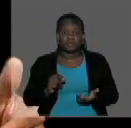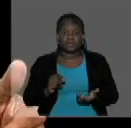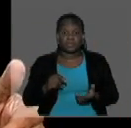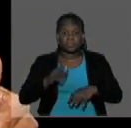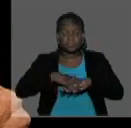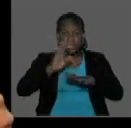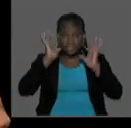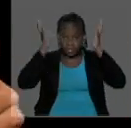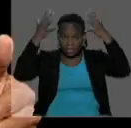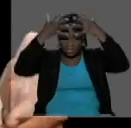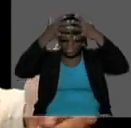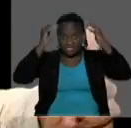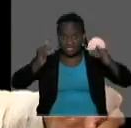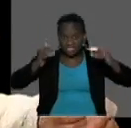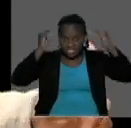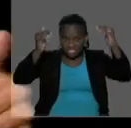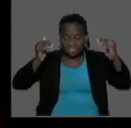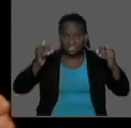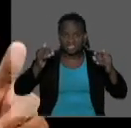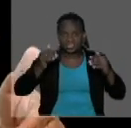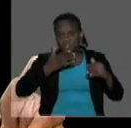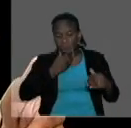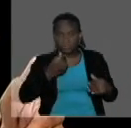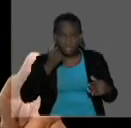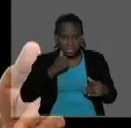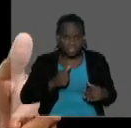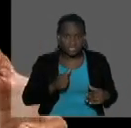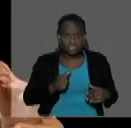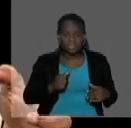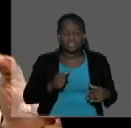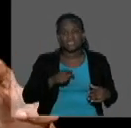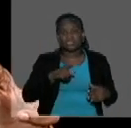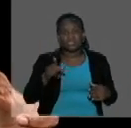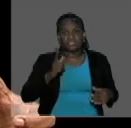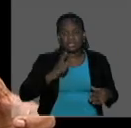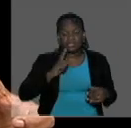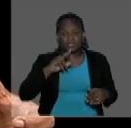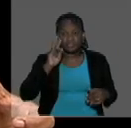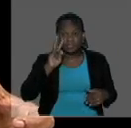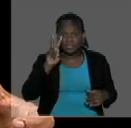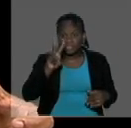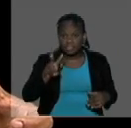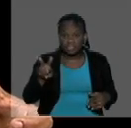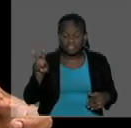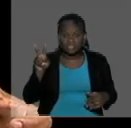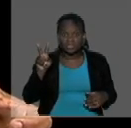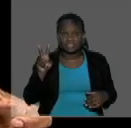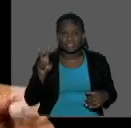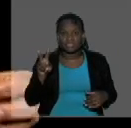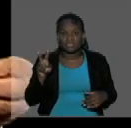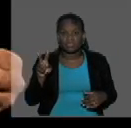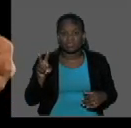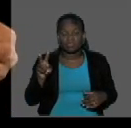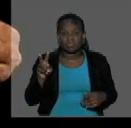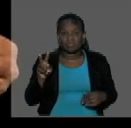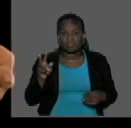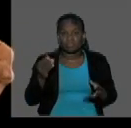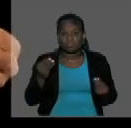grandes sacerdotes, as grandes sacerdotisas, elas têm uma visão muito